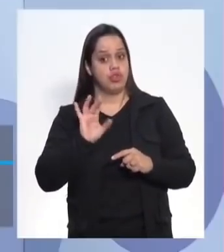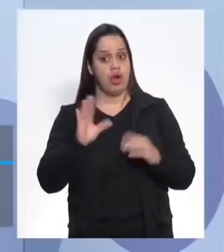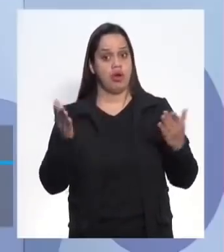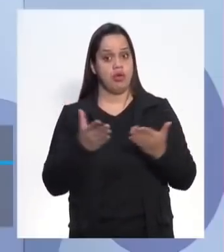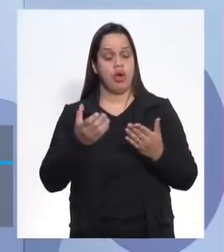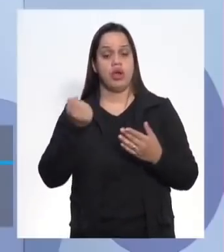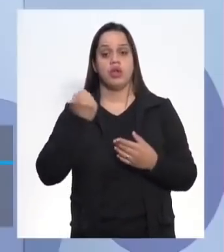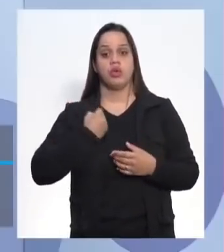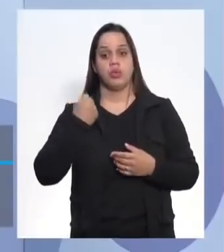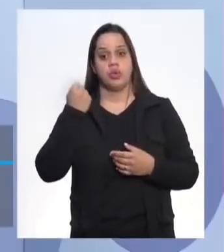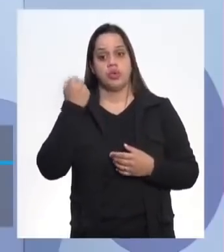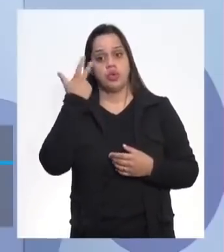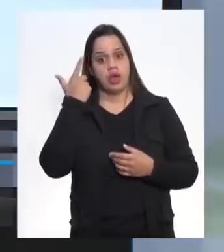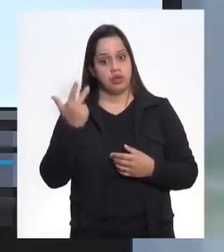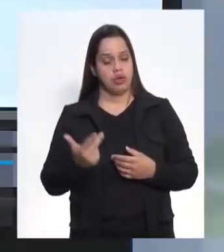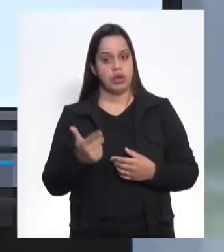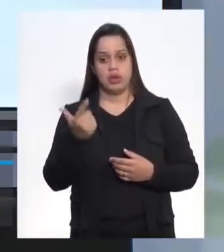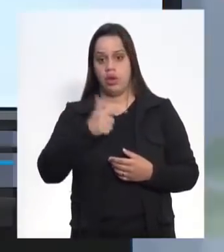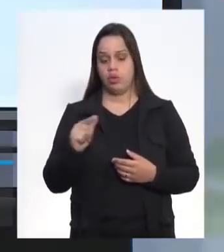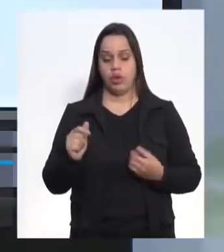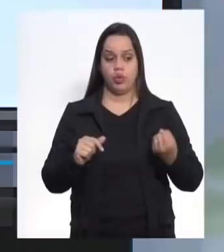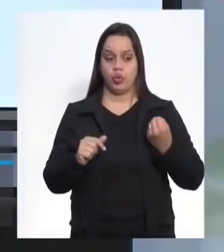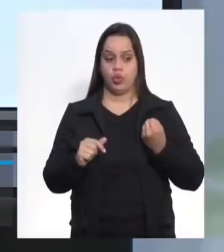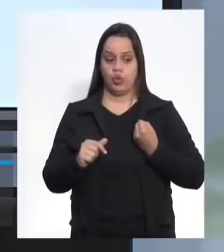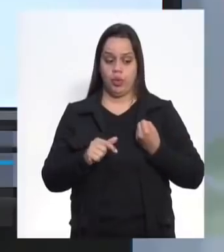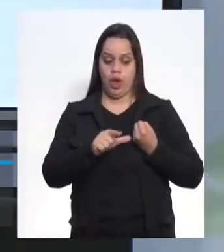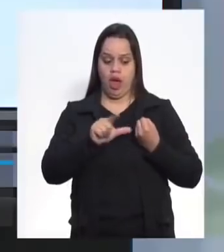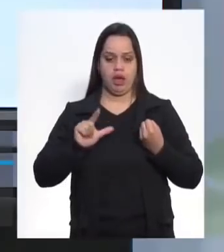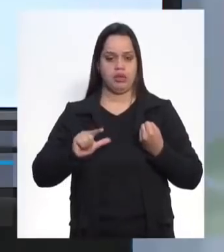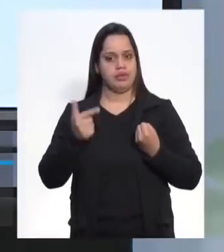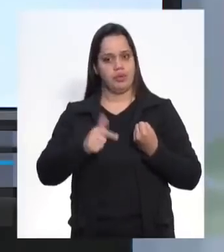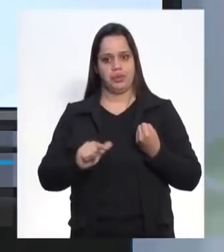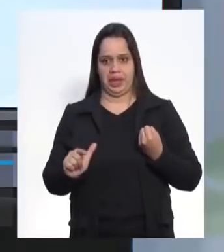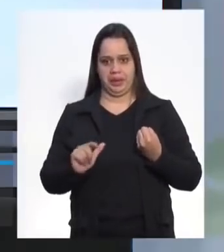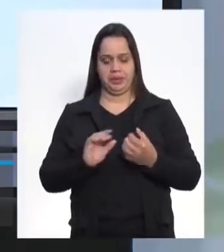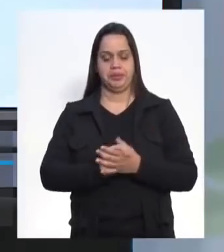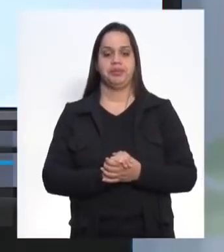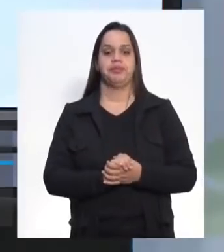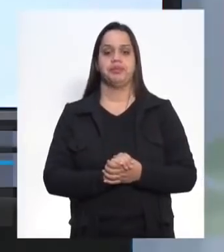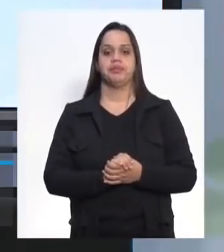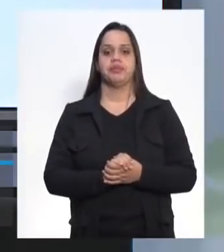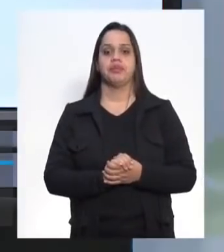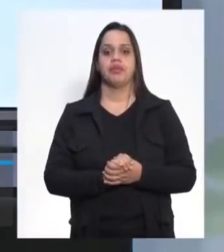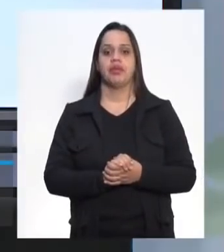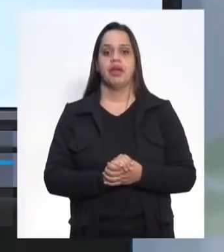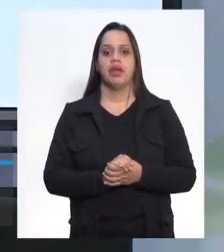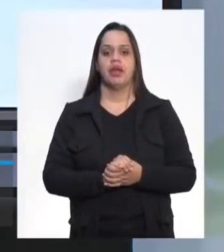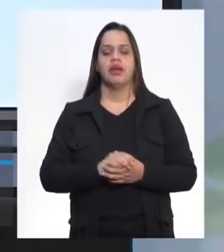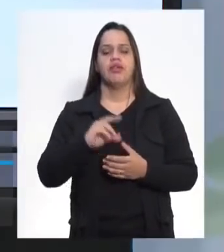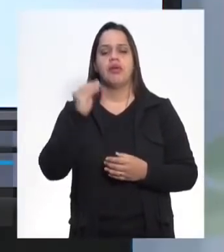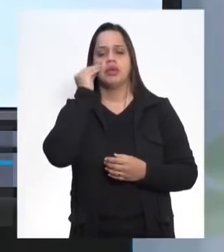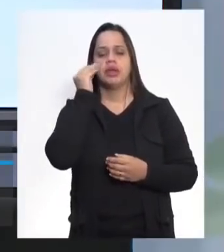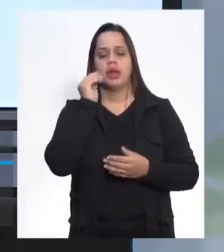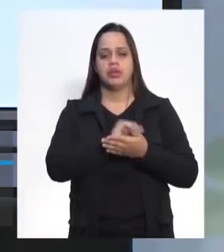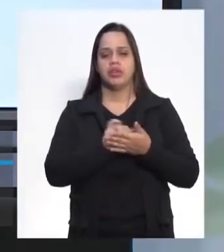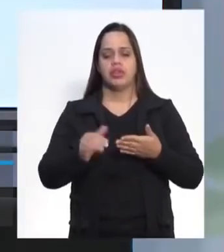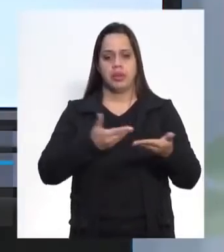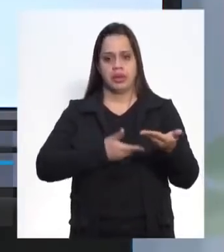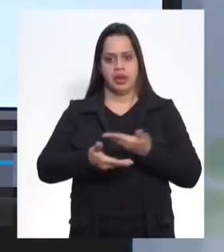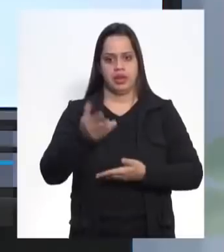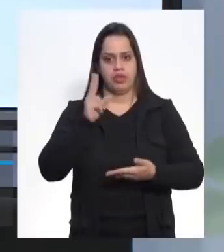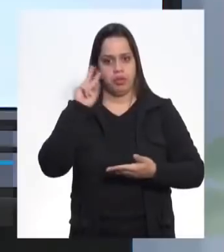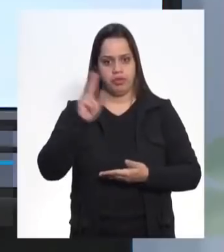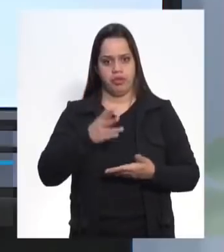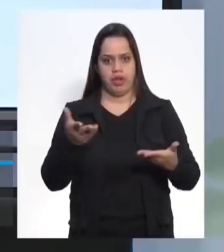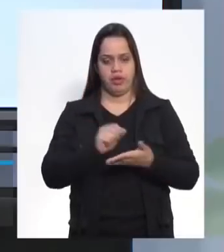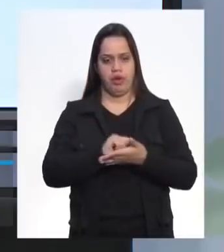naturais. Não temos o antecessor do 0, né? Não. Beleza? Vamos tentar, então, uma atividade aí para vocês interagirem com a gente. Pode colocar na